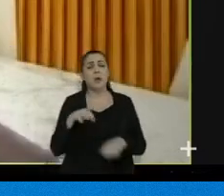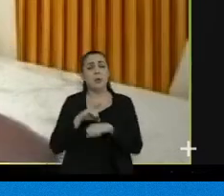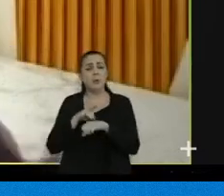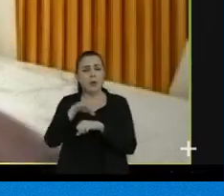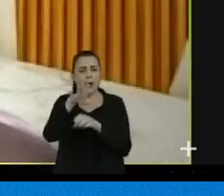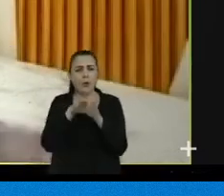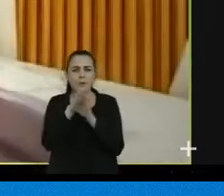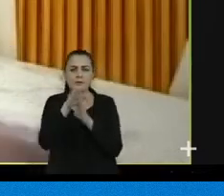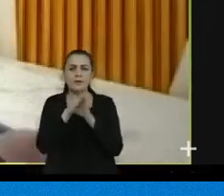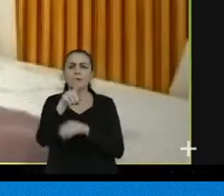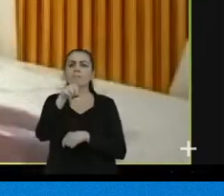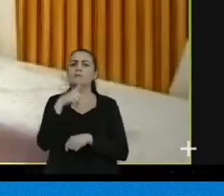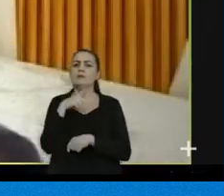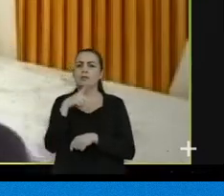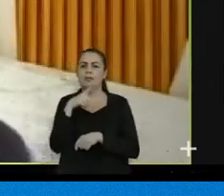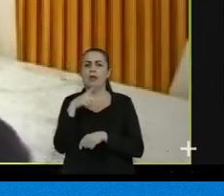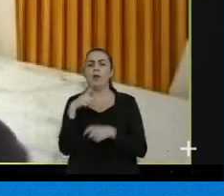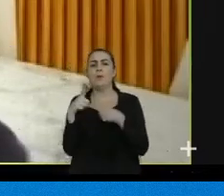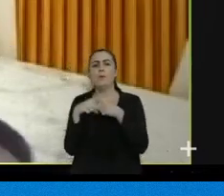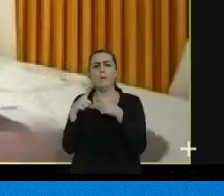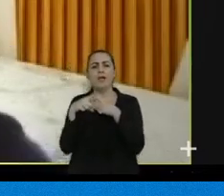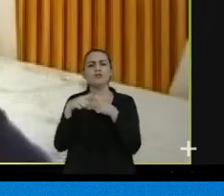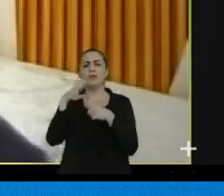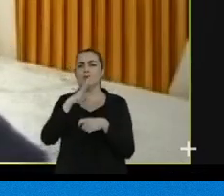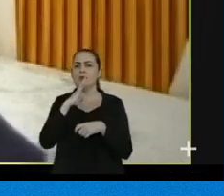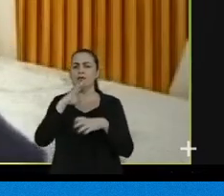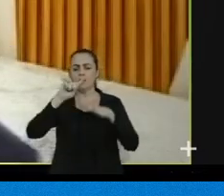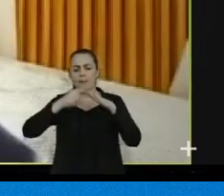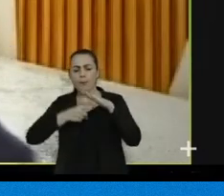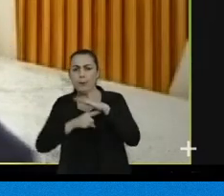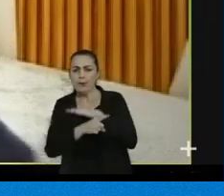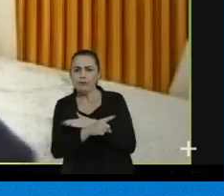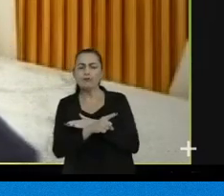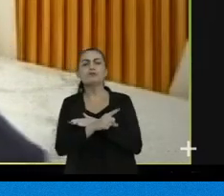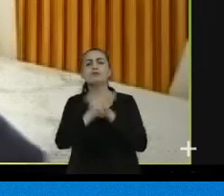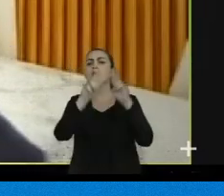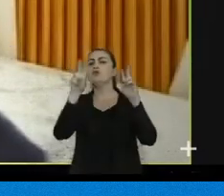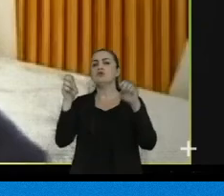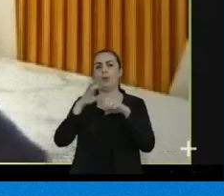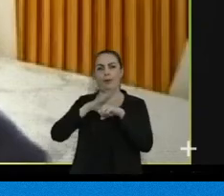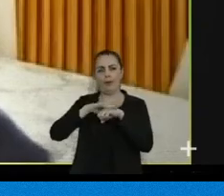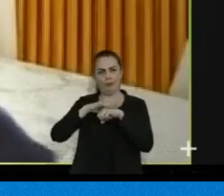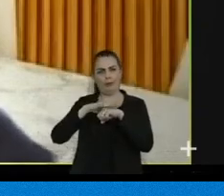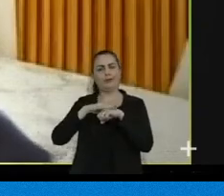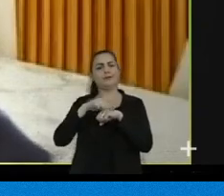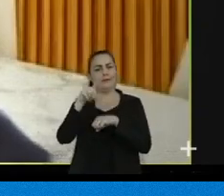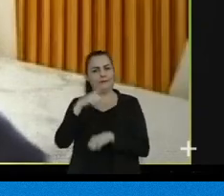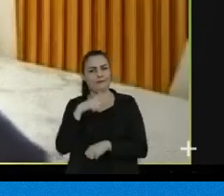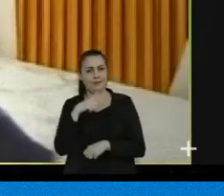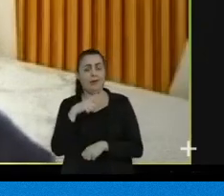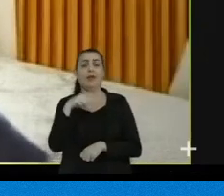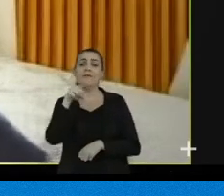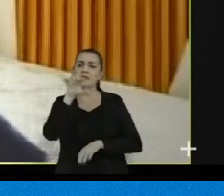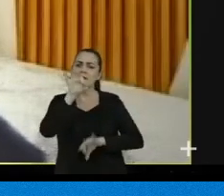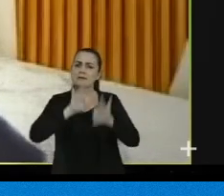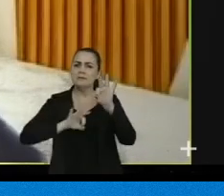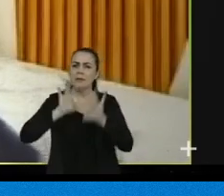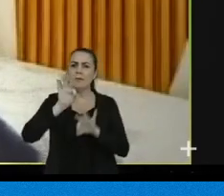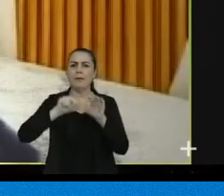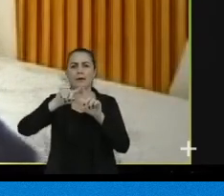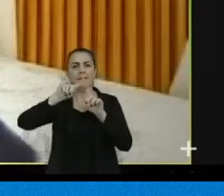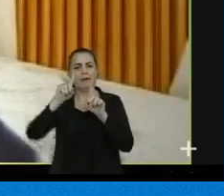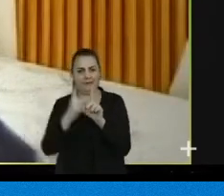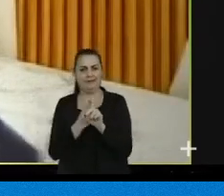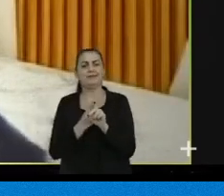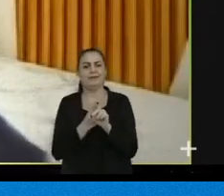riqueza que é a doença que você tem, tá? E que você se prepare para engravidar. que você tente, da melhor